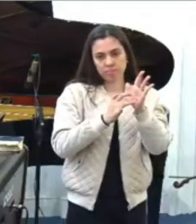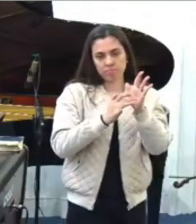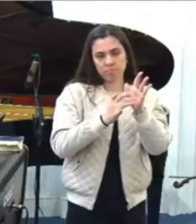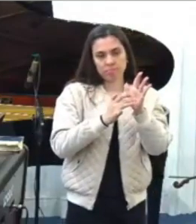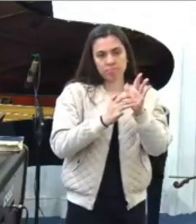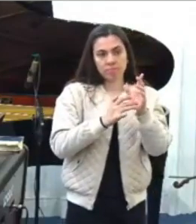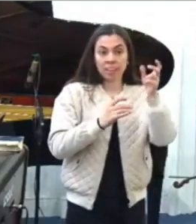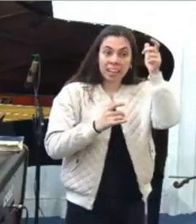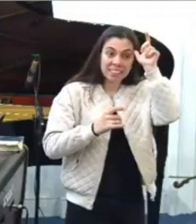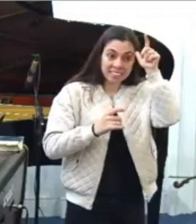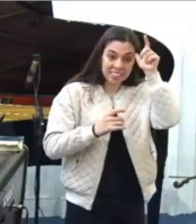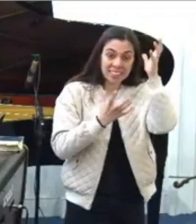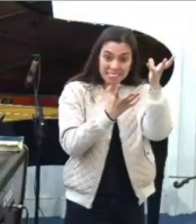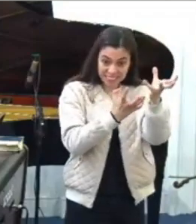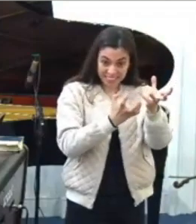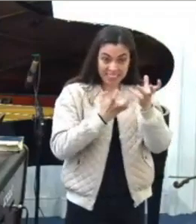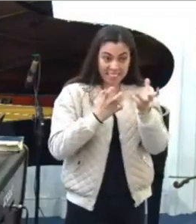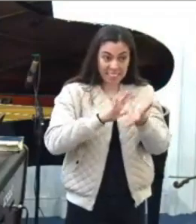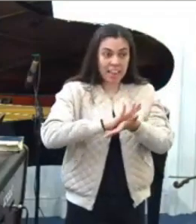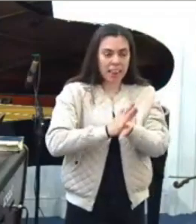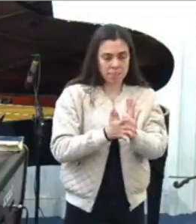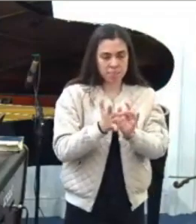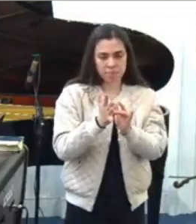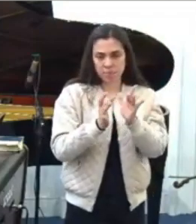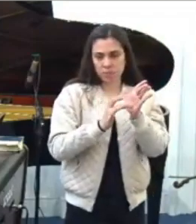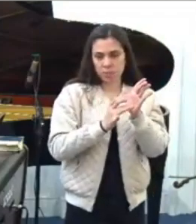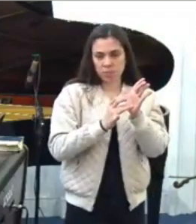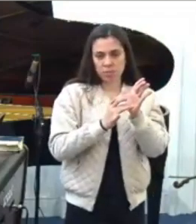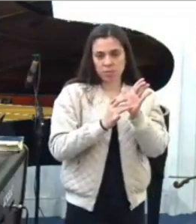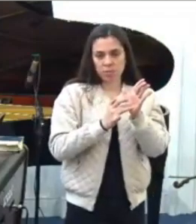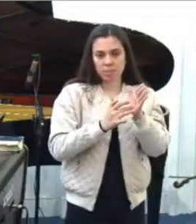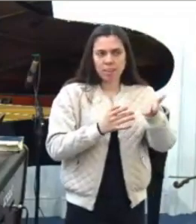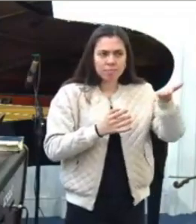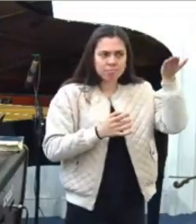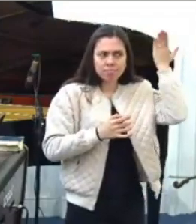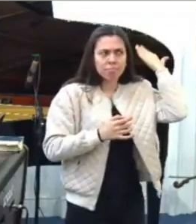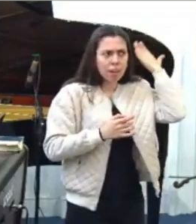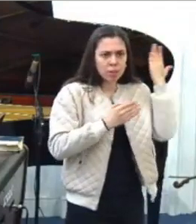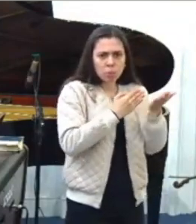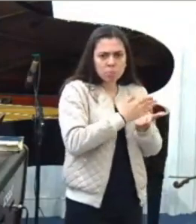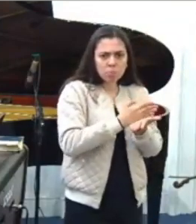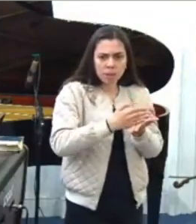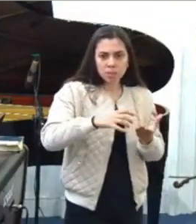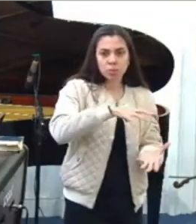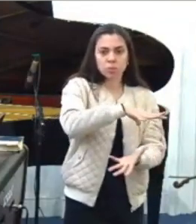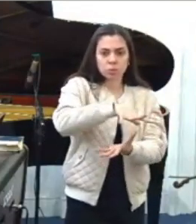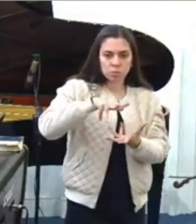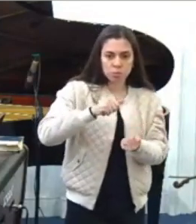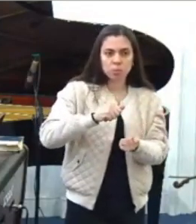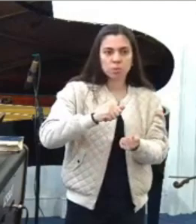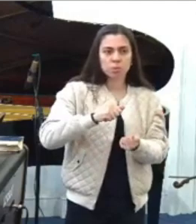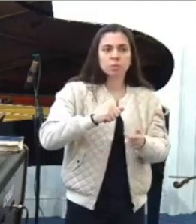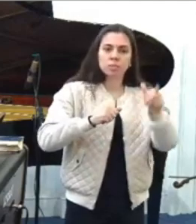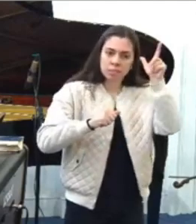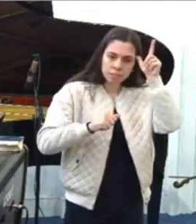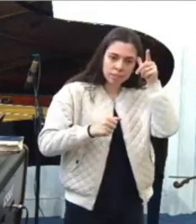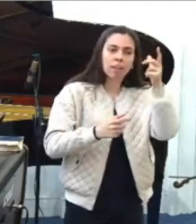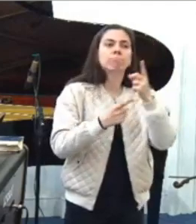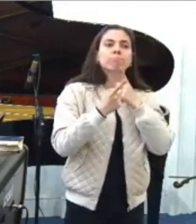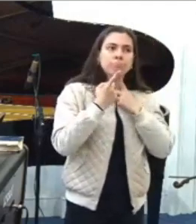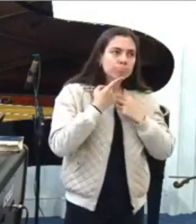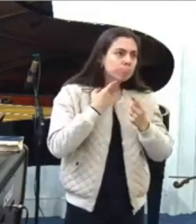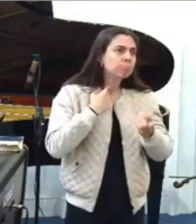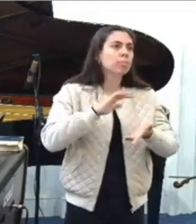grande intenção desde o princípio, destruir o descendente que o Senhor havia prometido à mulher, Satanás